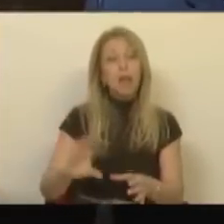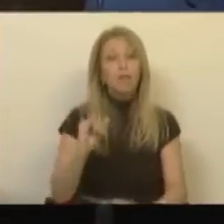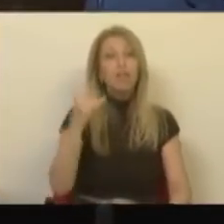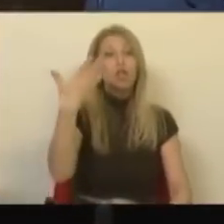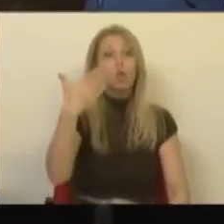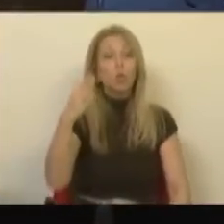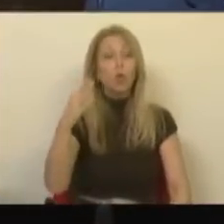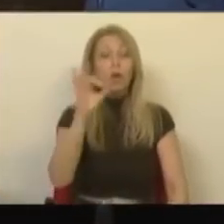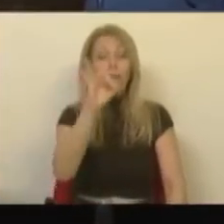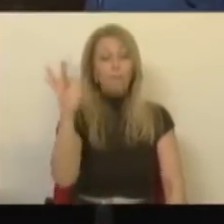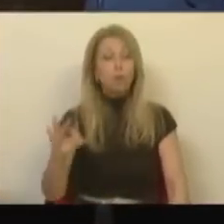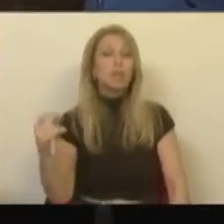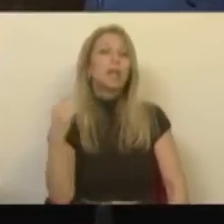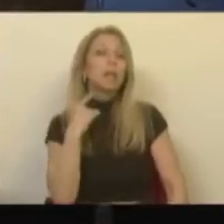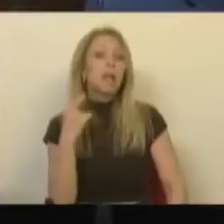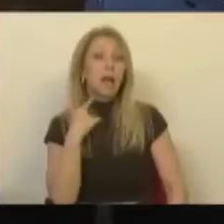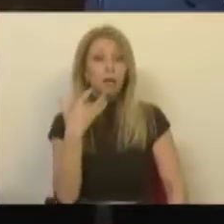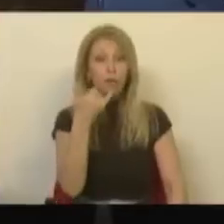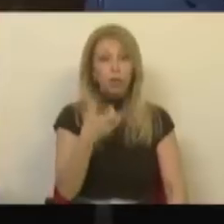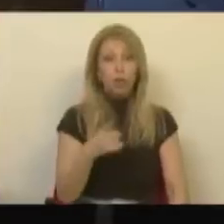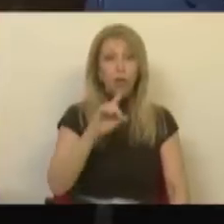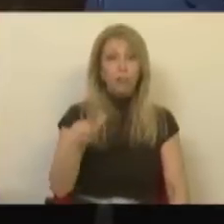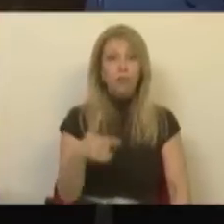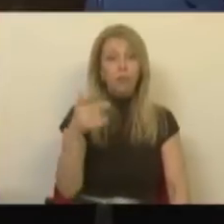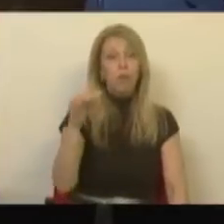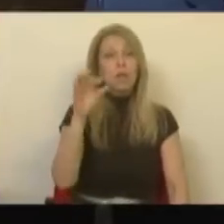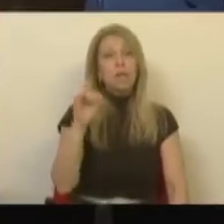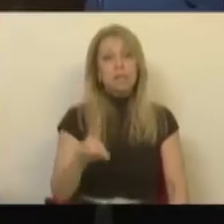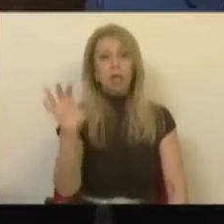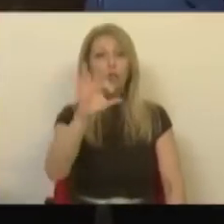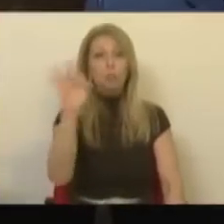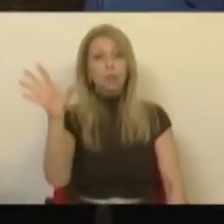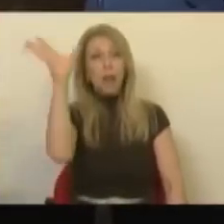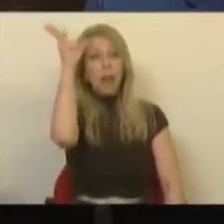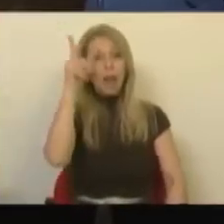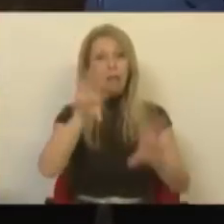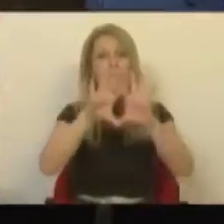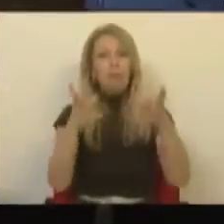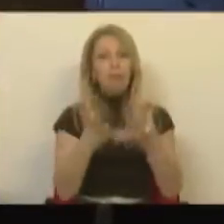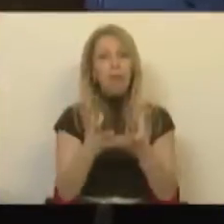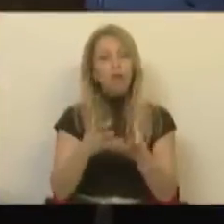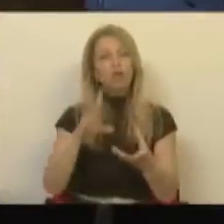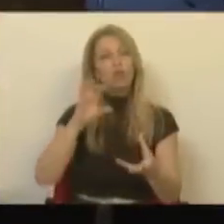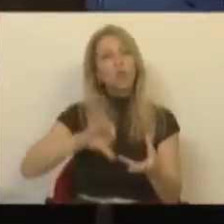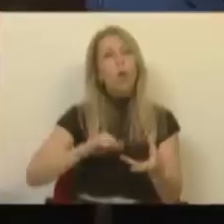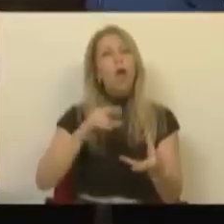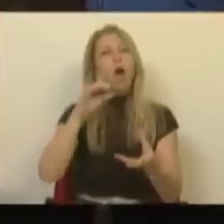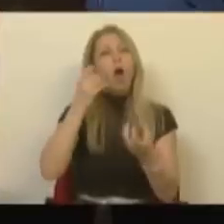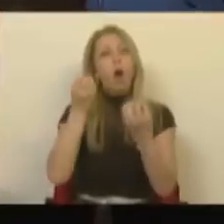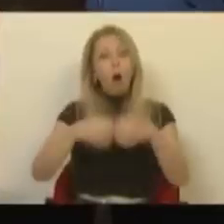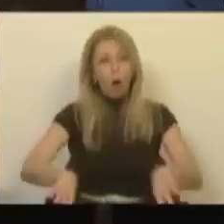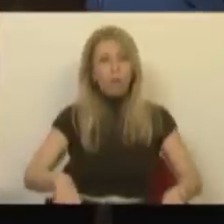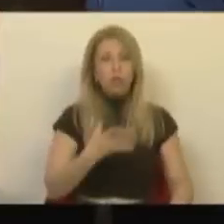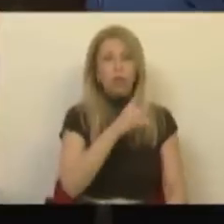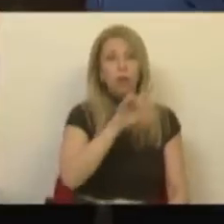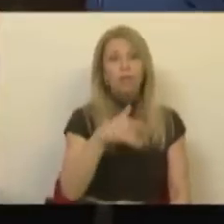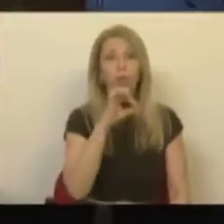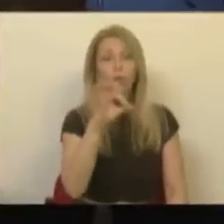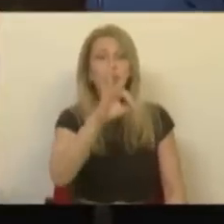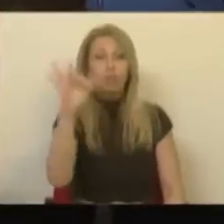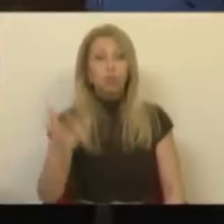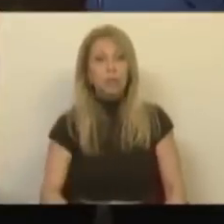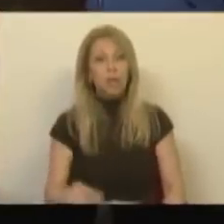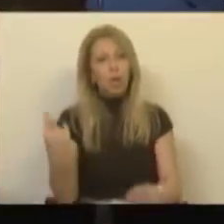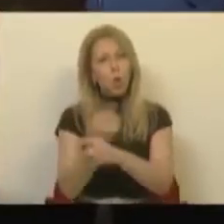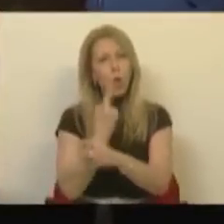carne mais 29,6% pelo Leite queijo e ovos mais 24,9% pelos produtos articulas